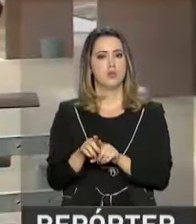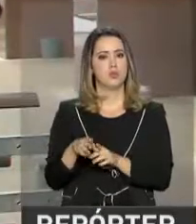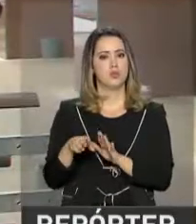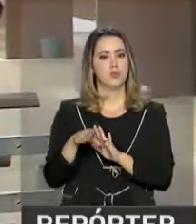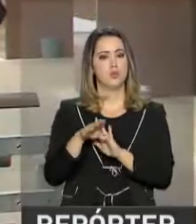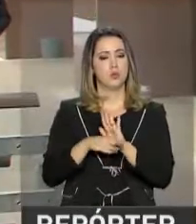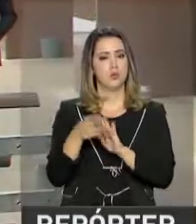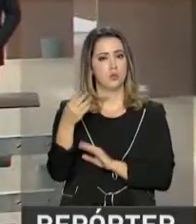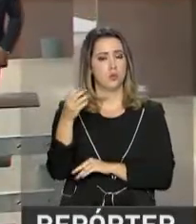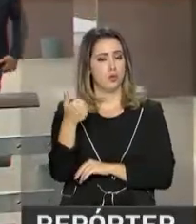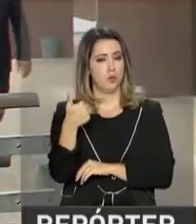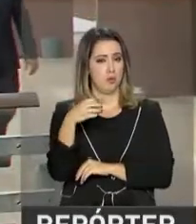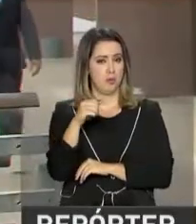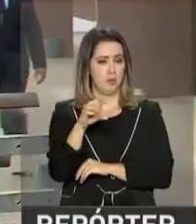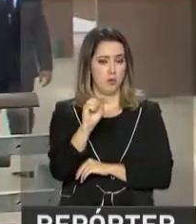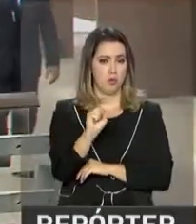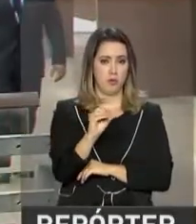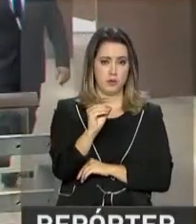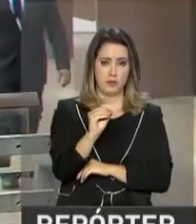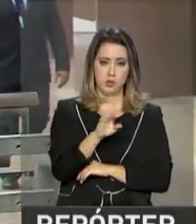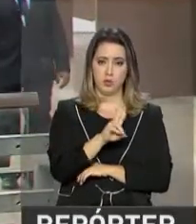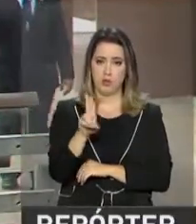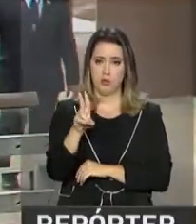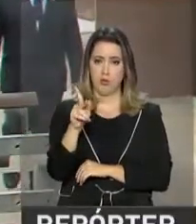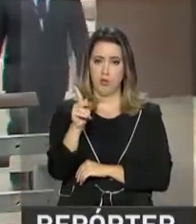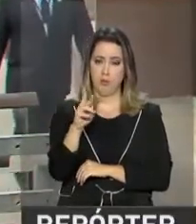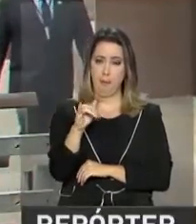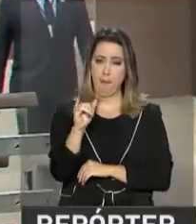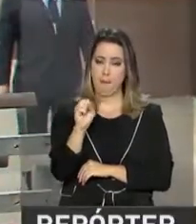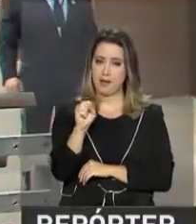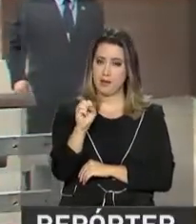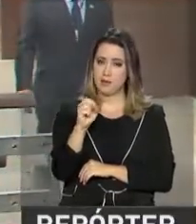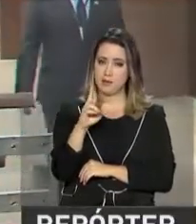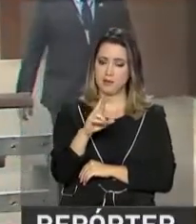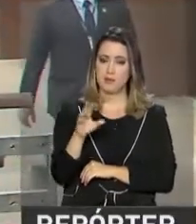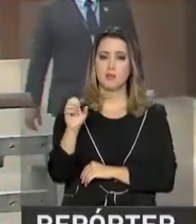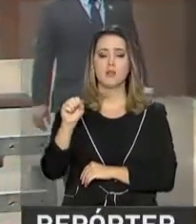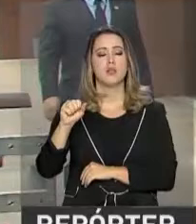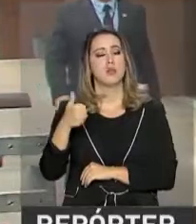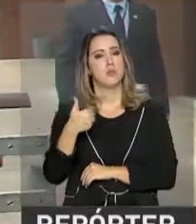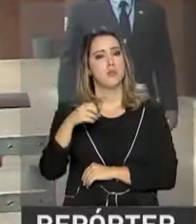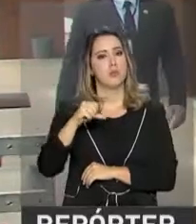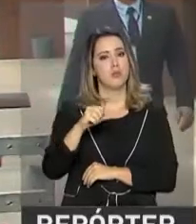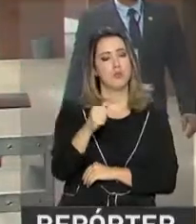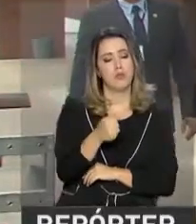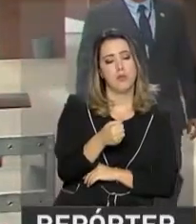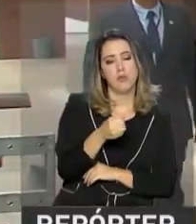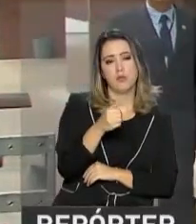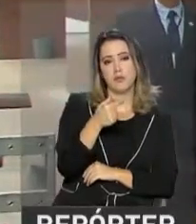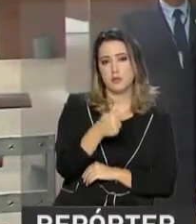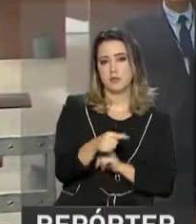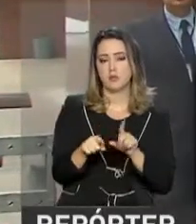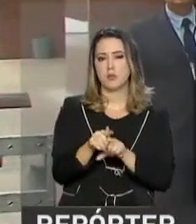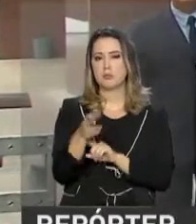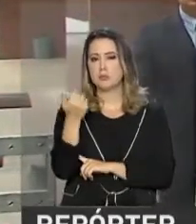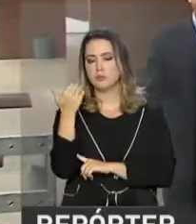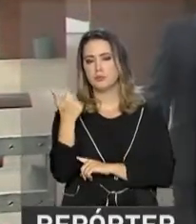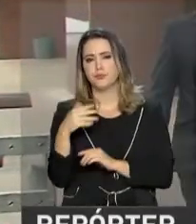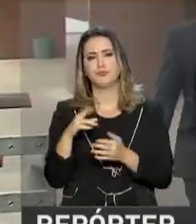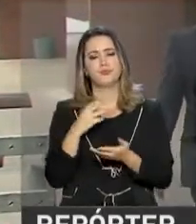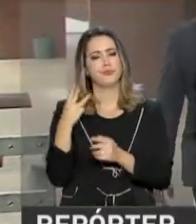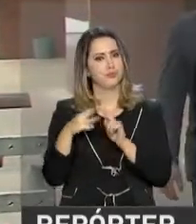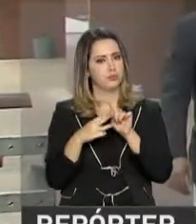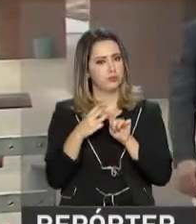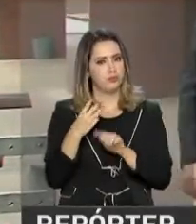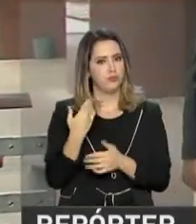planos Bresser, de 1987, Verão, de 89, e Collor 1 e 2, do início dos anos